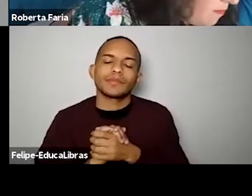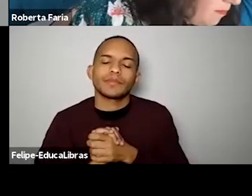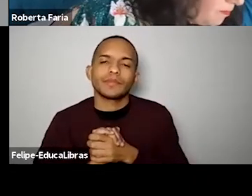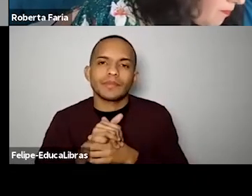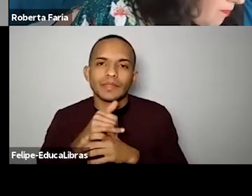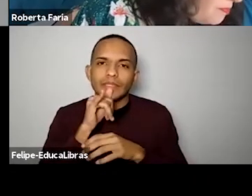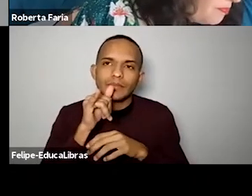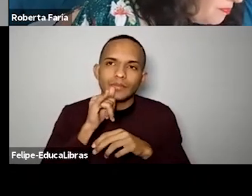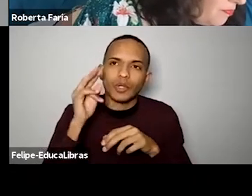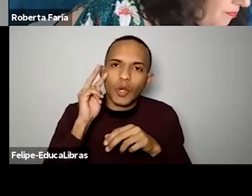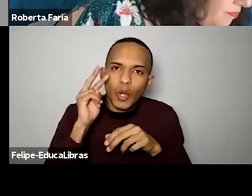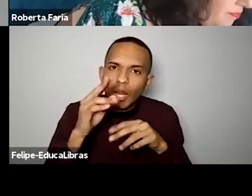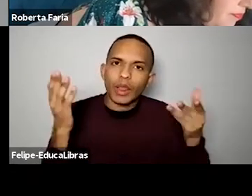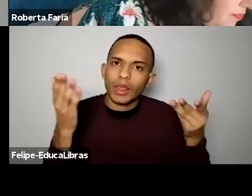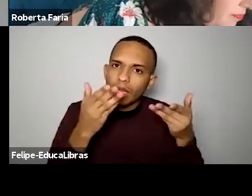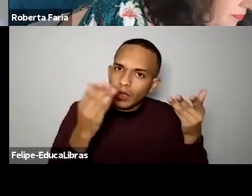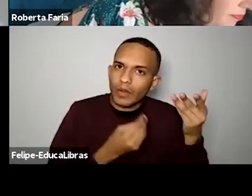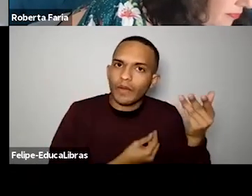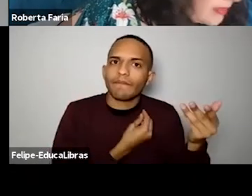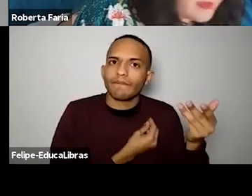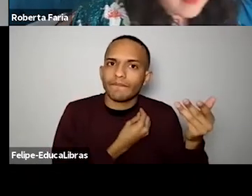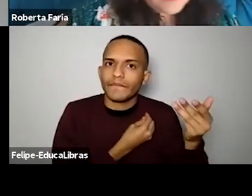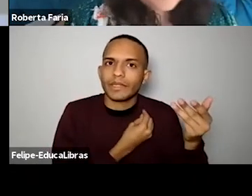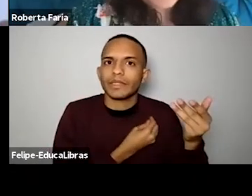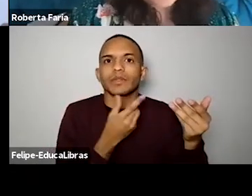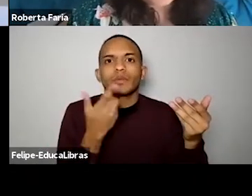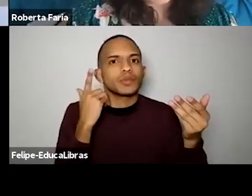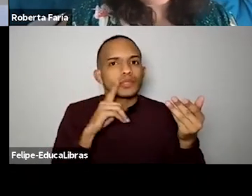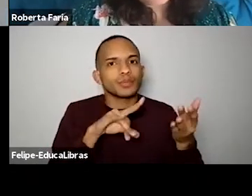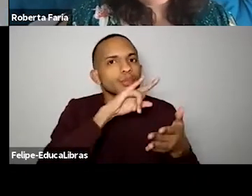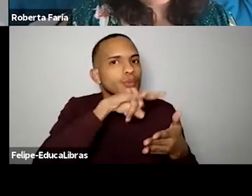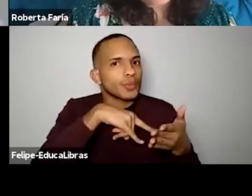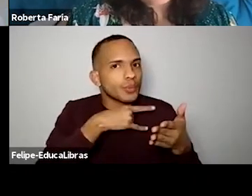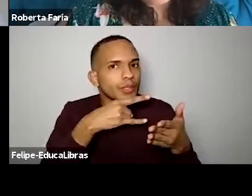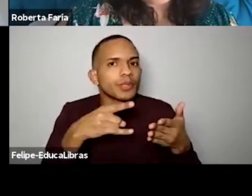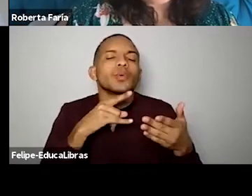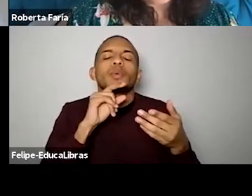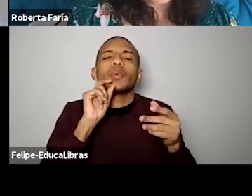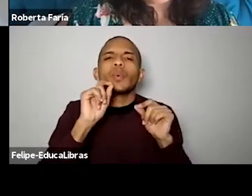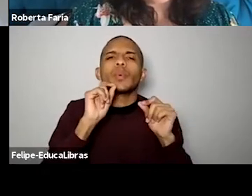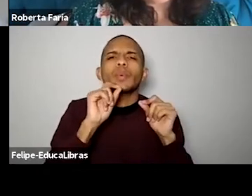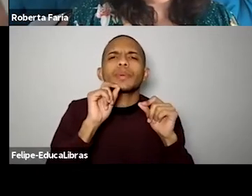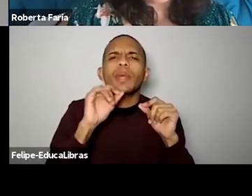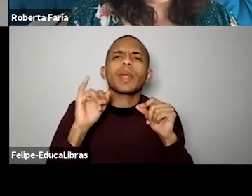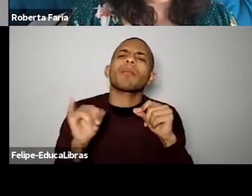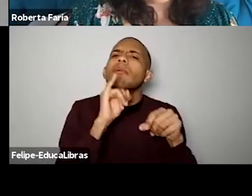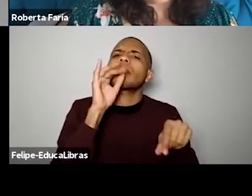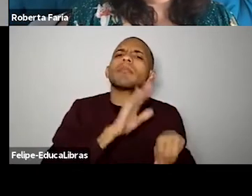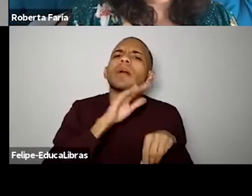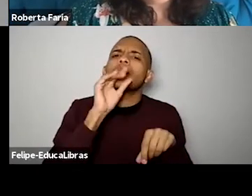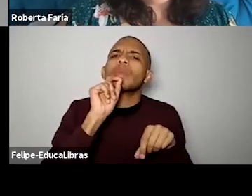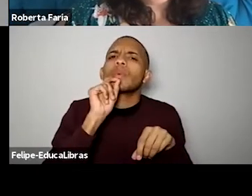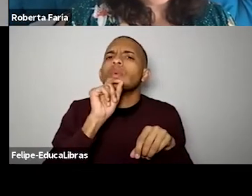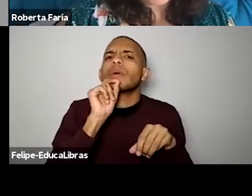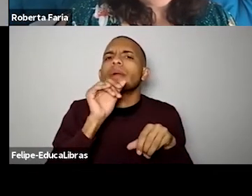é assim, olhando para esse panorama trazido pelo documento, o que te salta aos olhos?